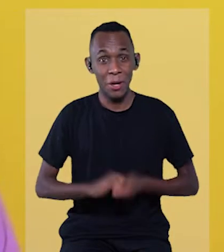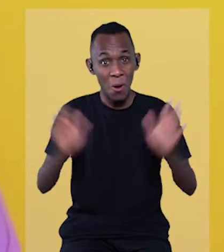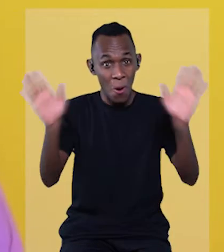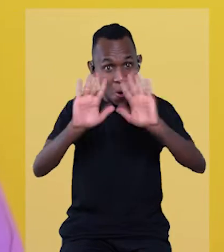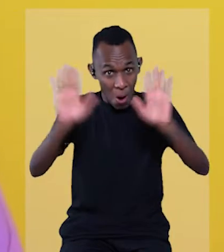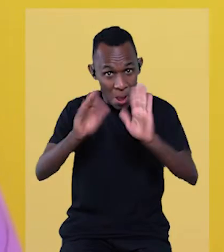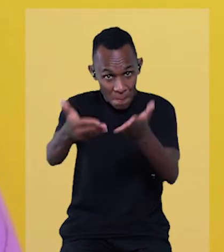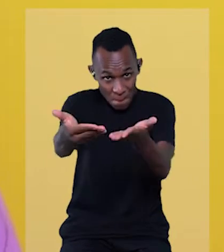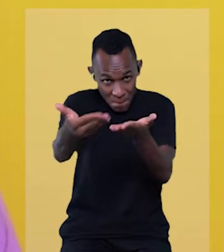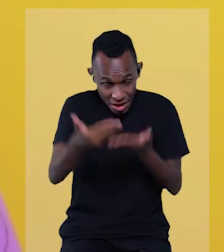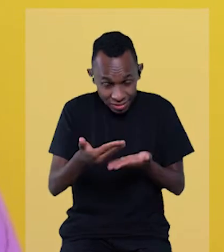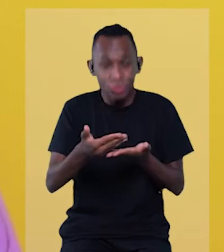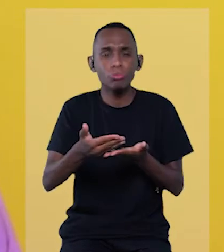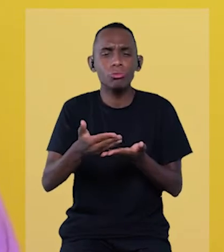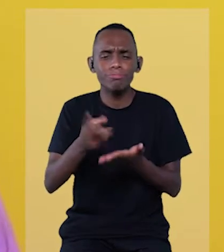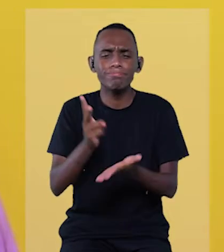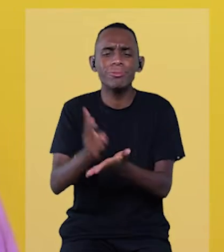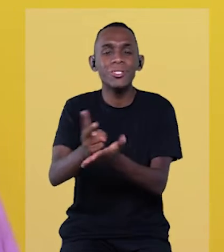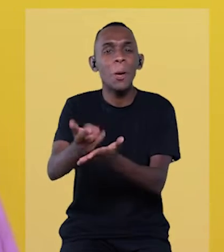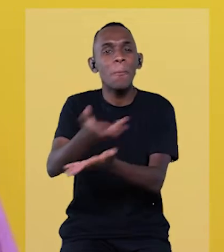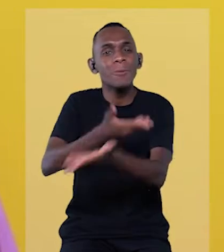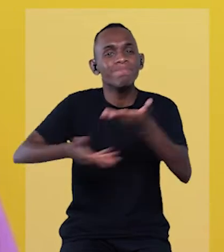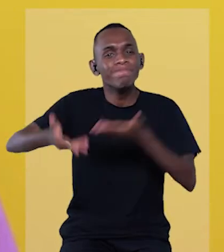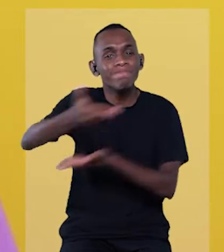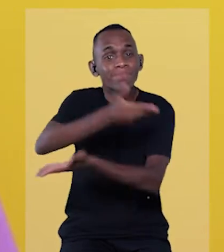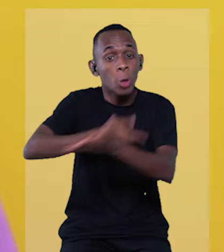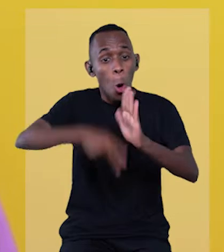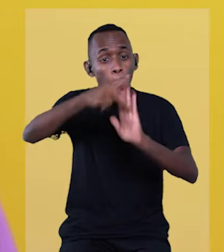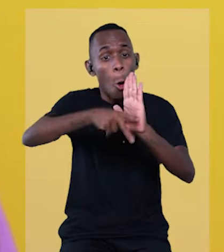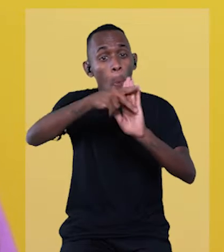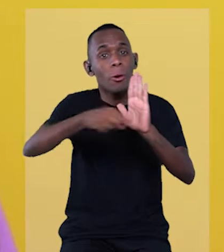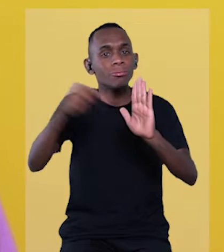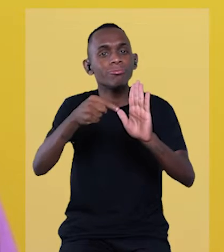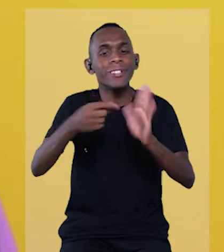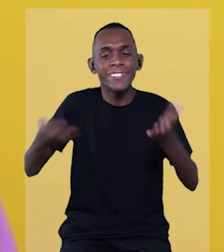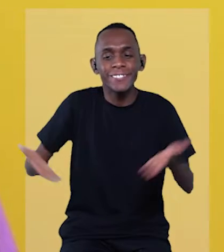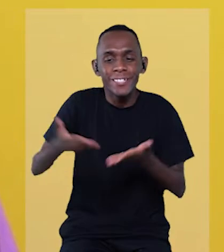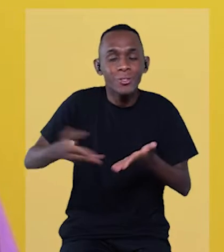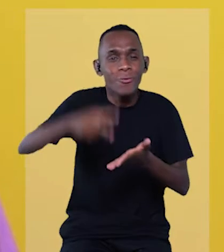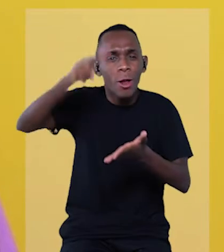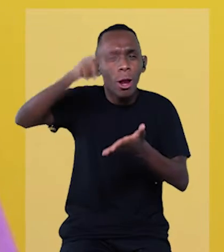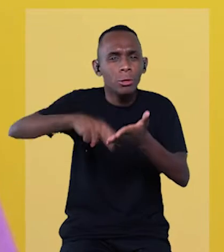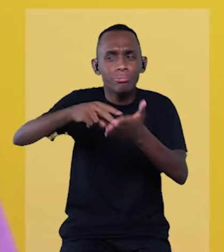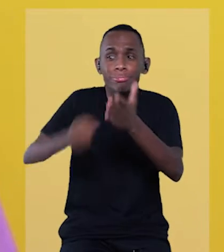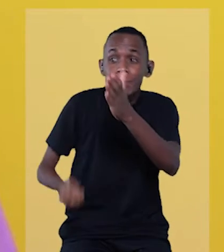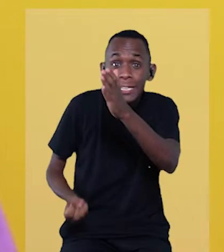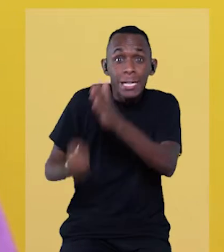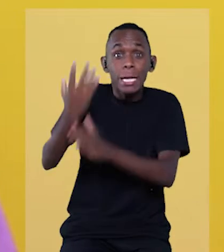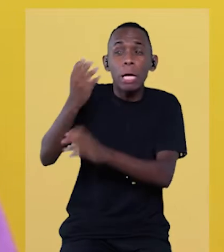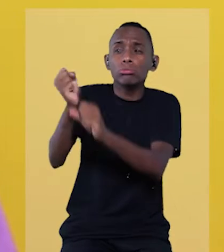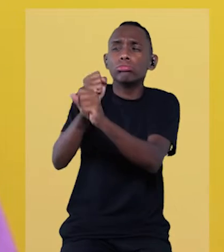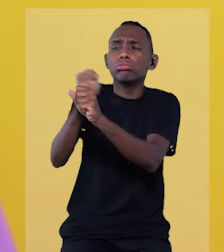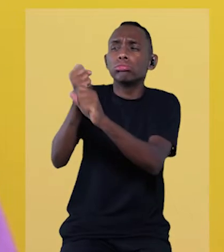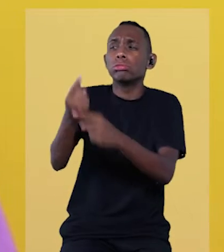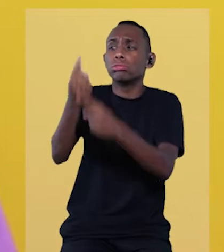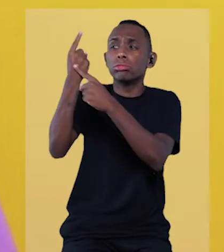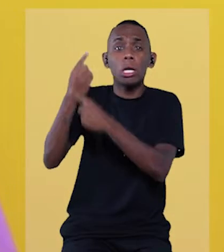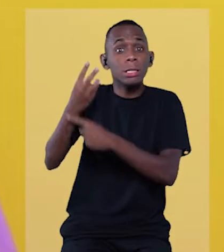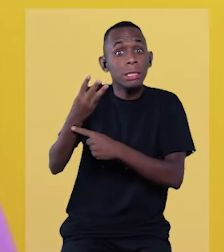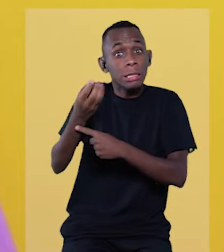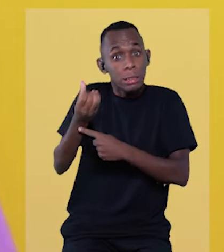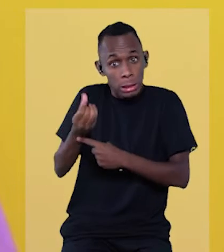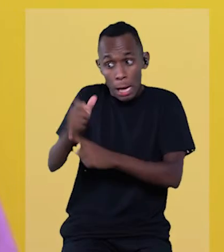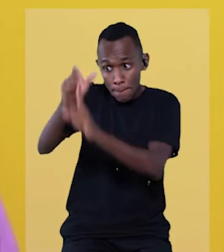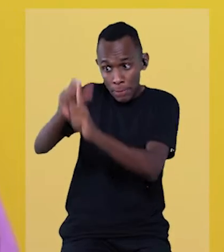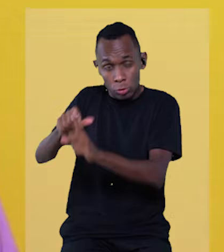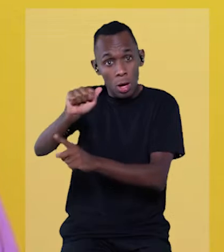Olá, bem-vindos ao Sempre um Papo, este projeto de incentivo ao hábito da leitura, criado há 36 anos pelo jornalista